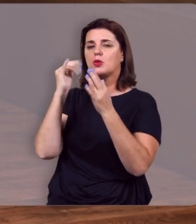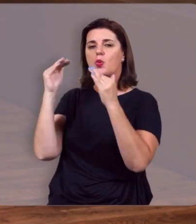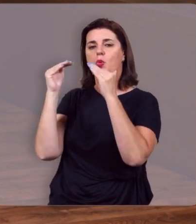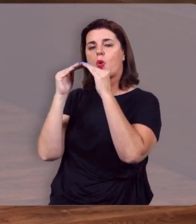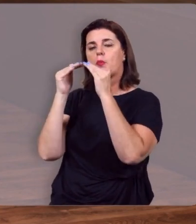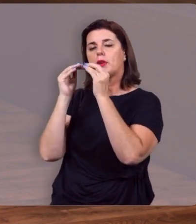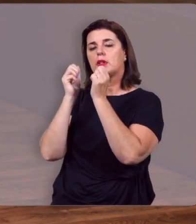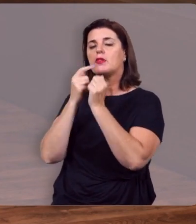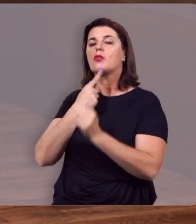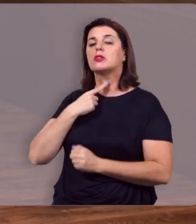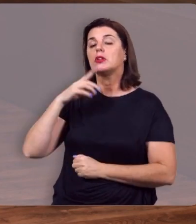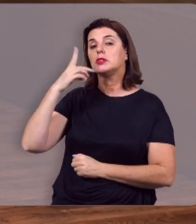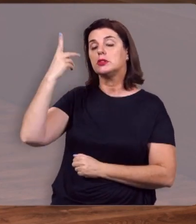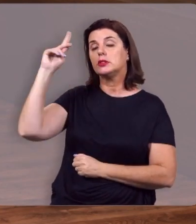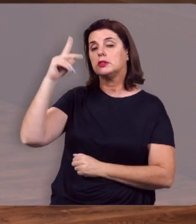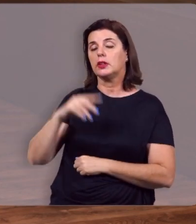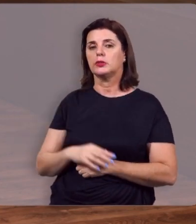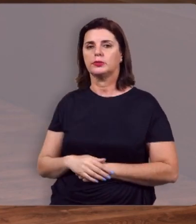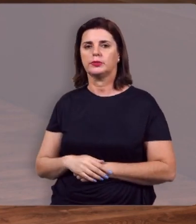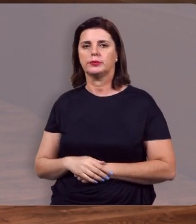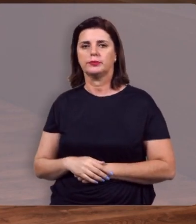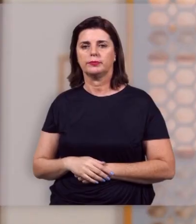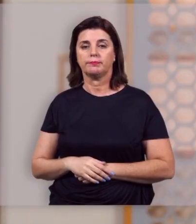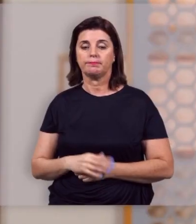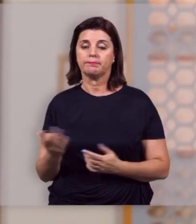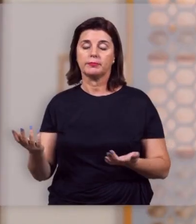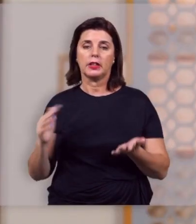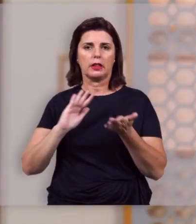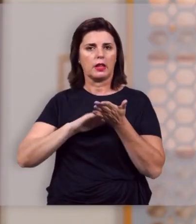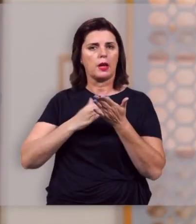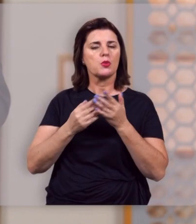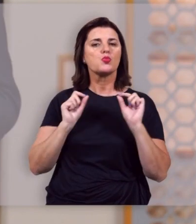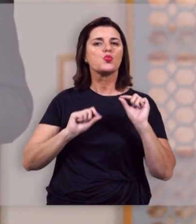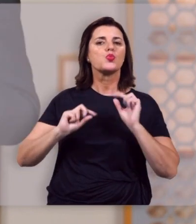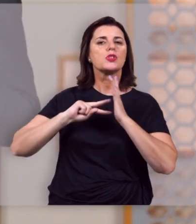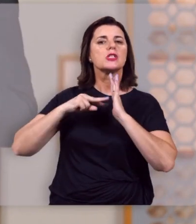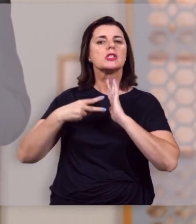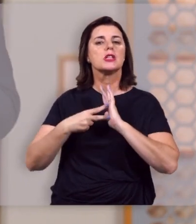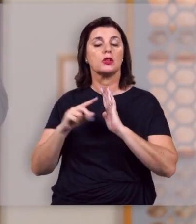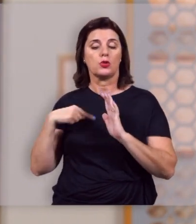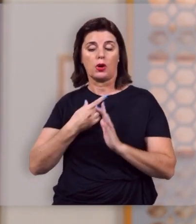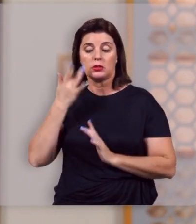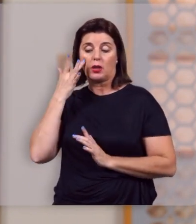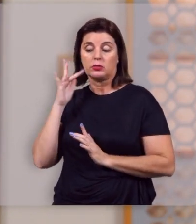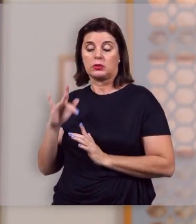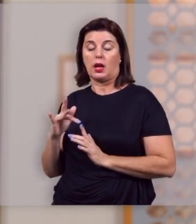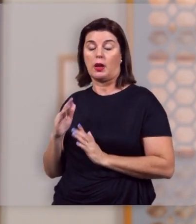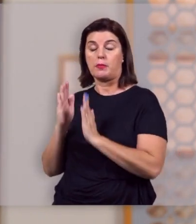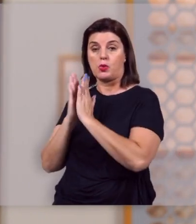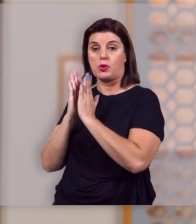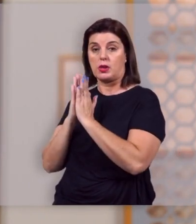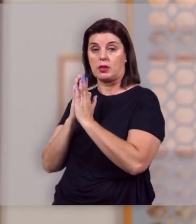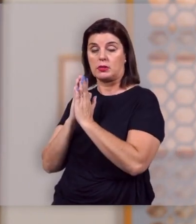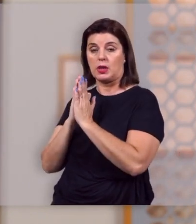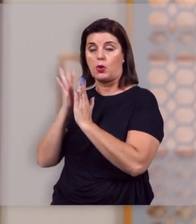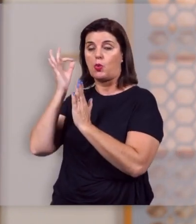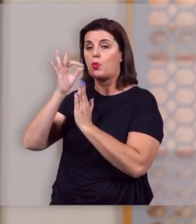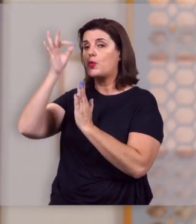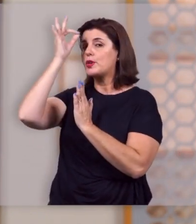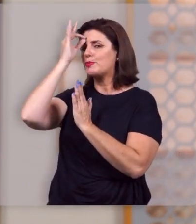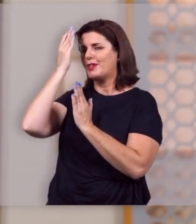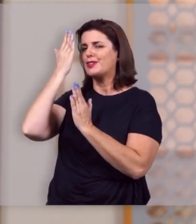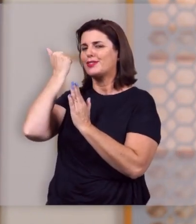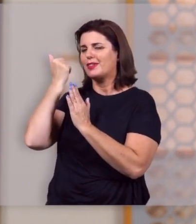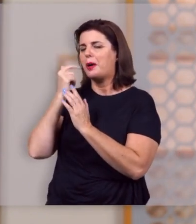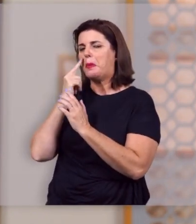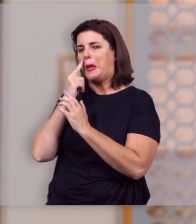Deus é que Ele intercede pelos santos. Em outras palavras, se nós não sabemos orar como convém, o